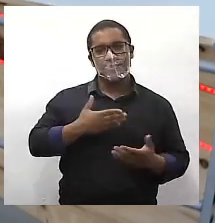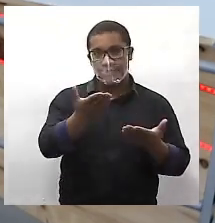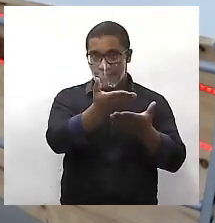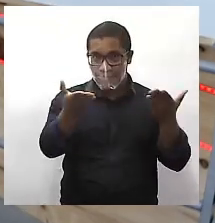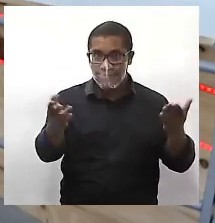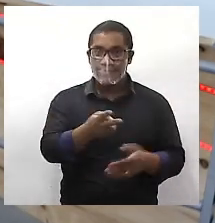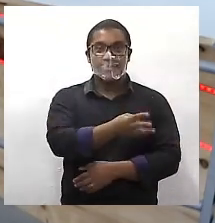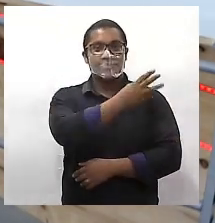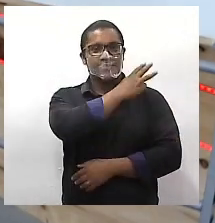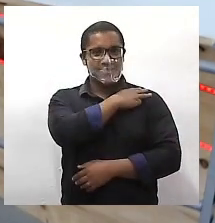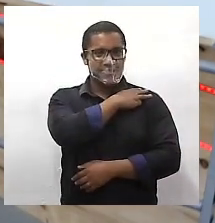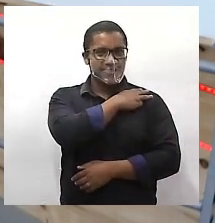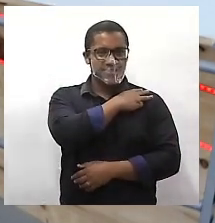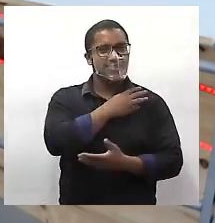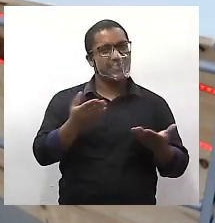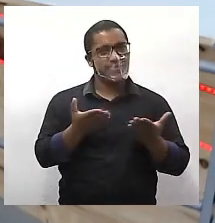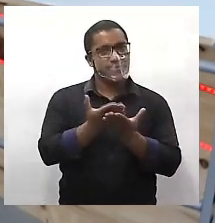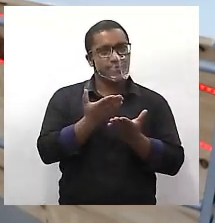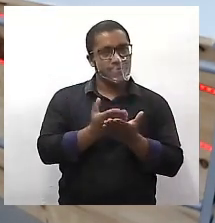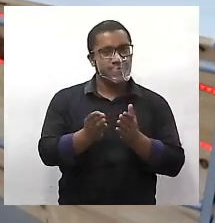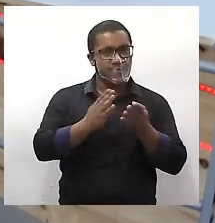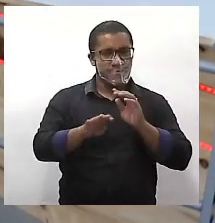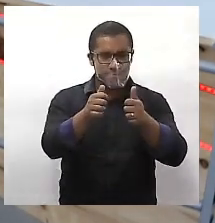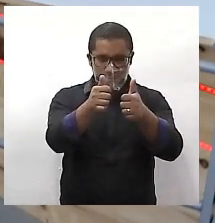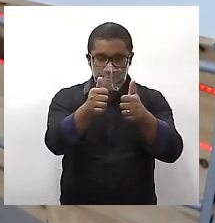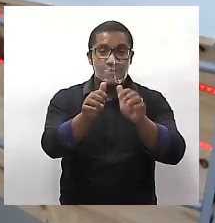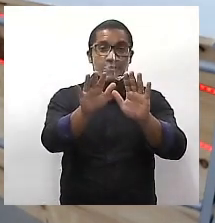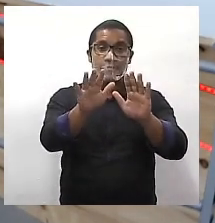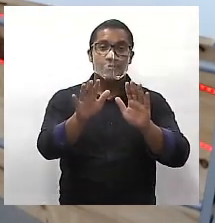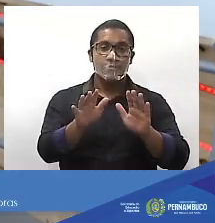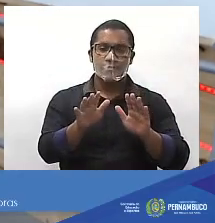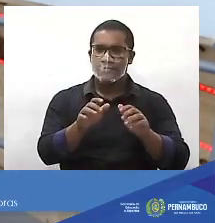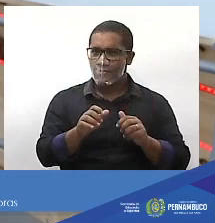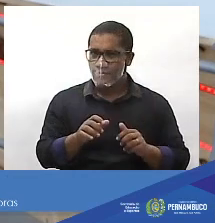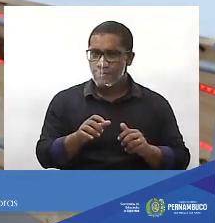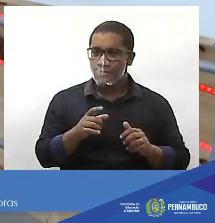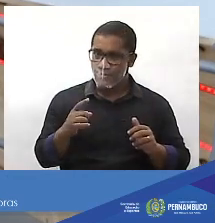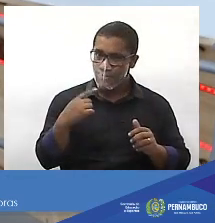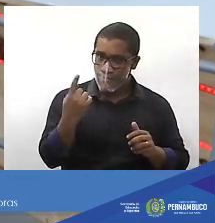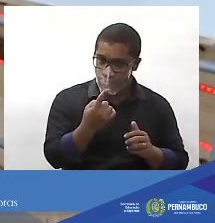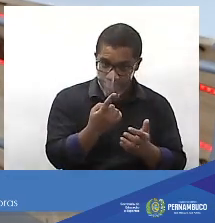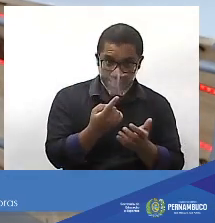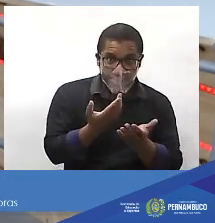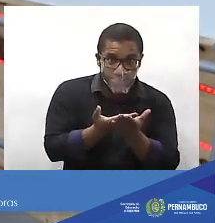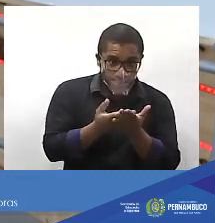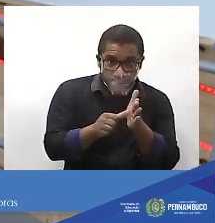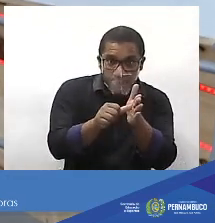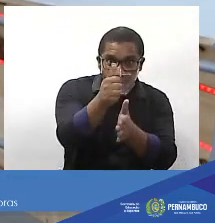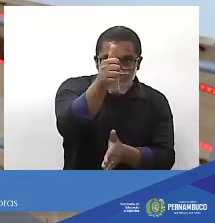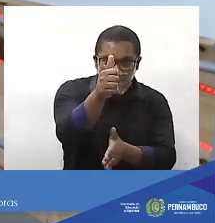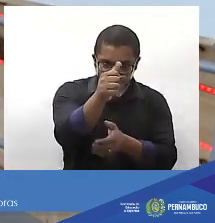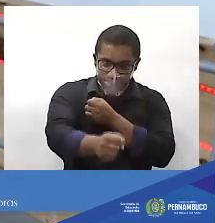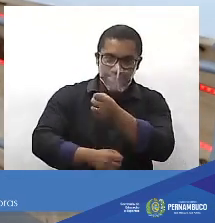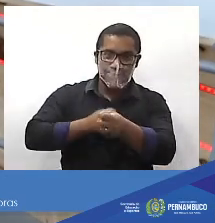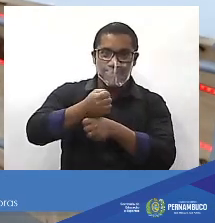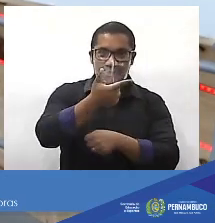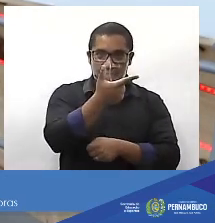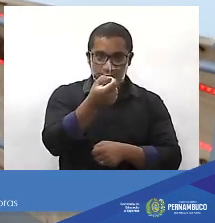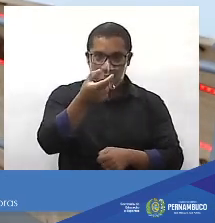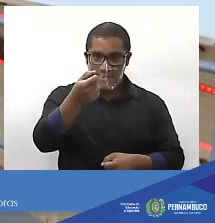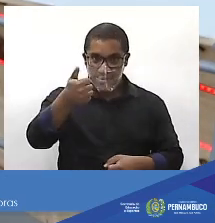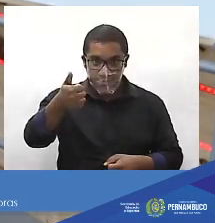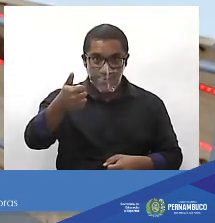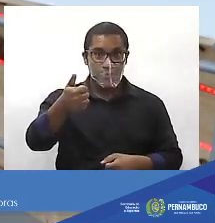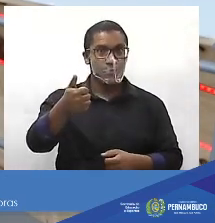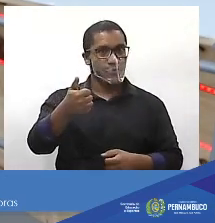terceiros anistas para uma aula de Biologia, tá? E assim, nossa primeira aula do ano de 2021,